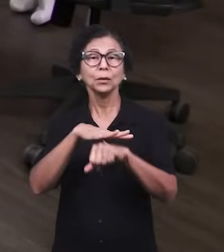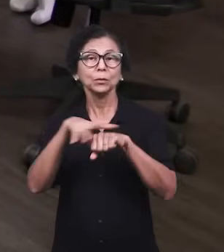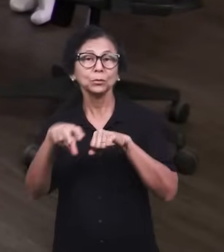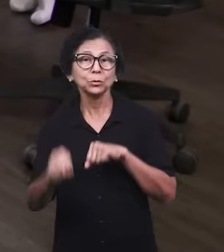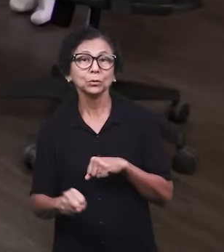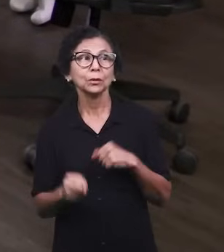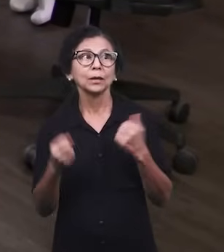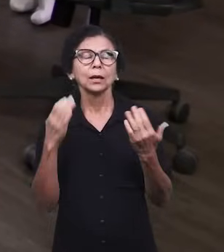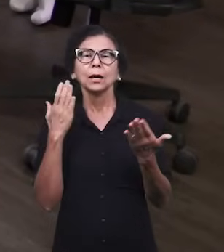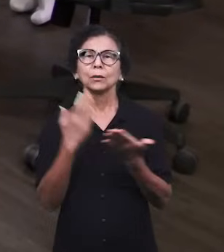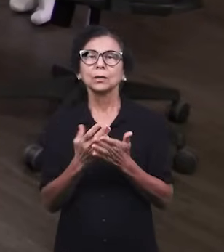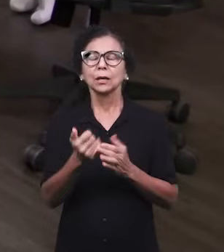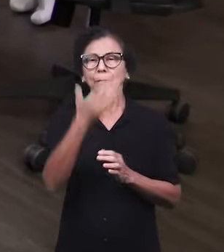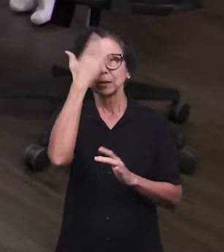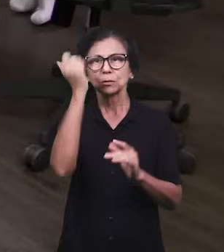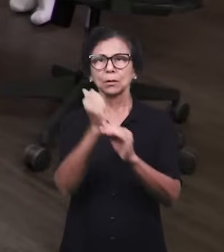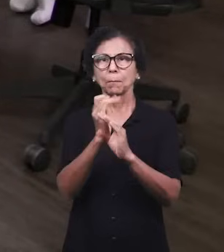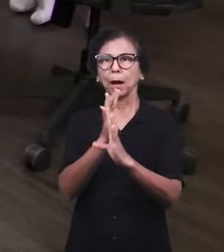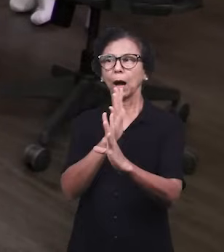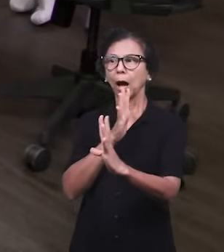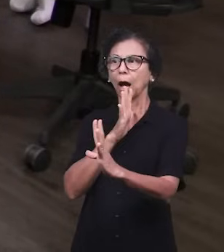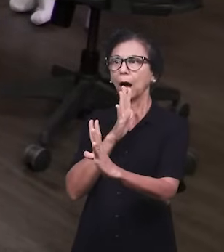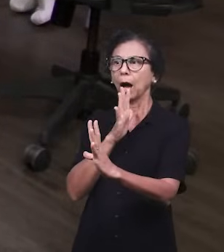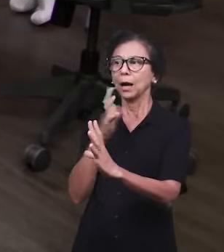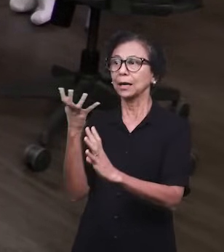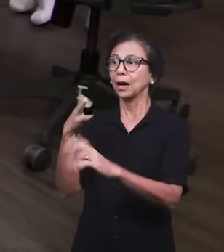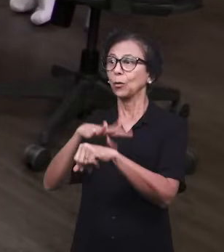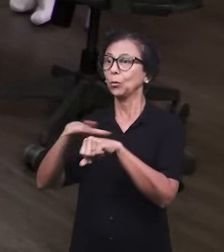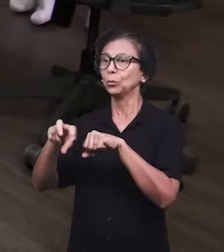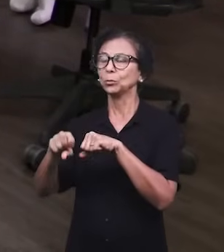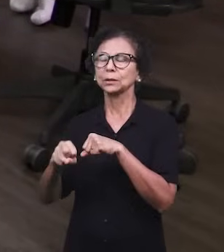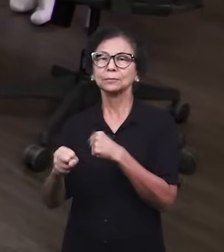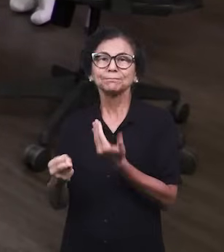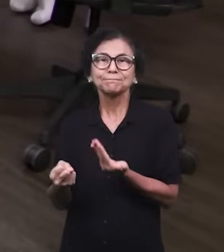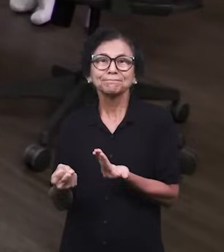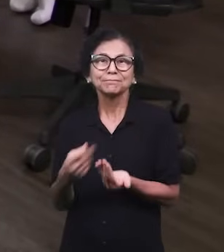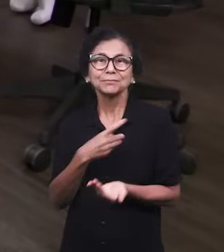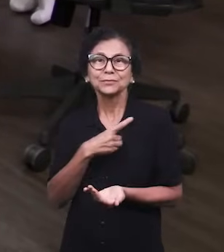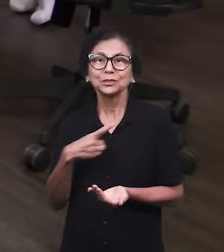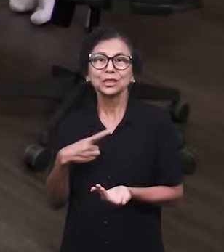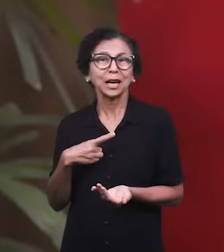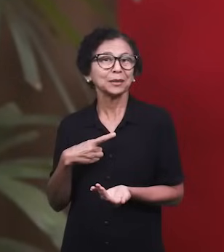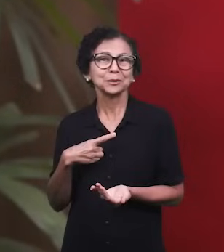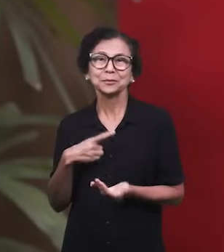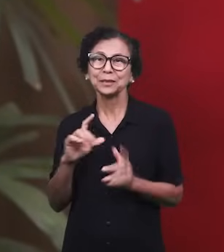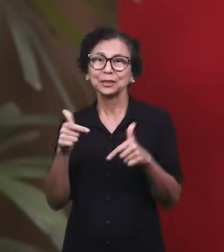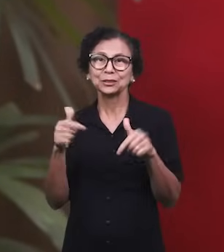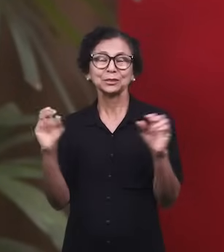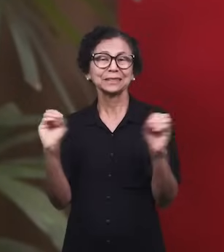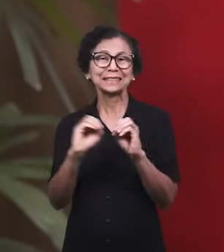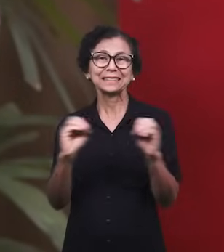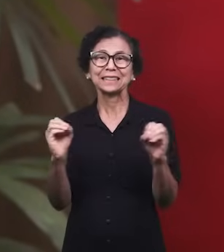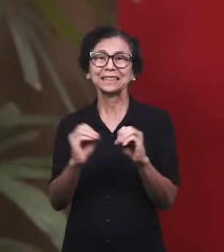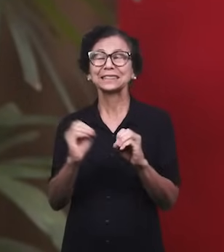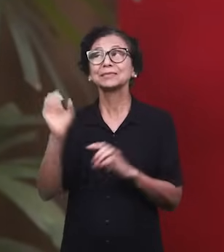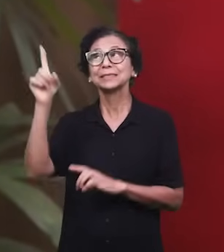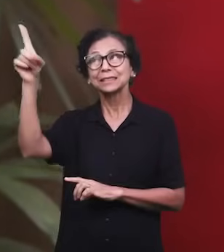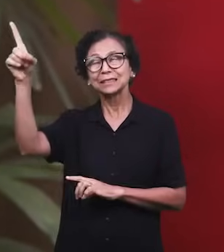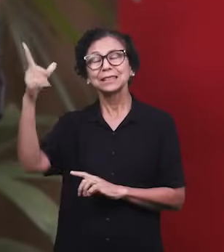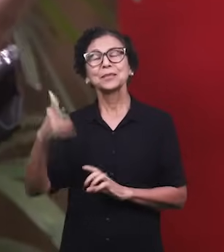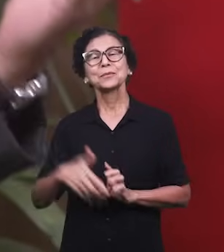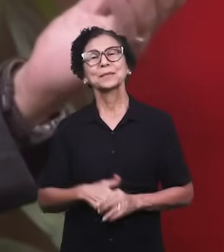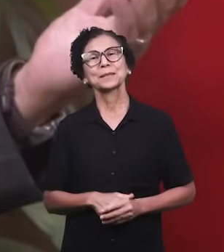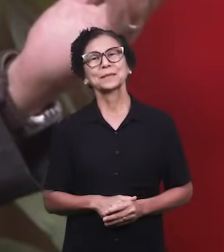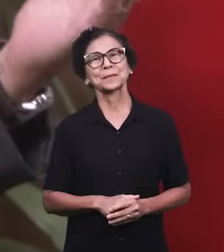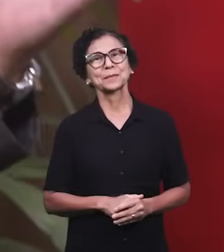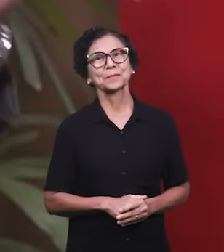pessoas. Então é natural esse tipo de coisa. Mas por que Deus operou ali aquela maravilha? Porque nós precisávamos de uma outra igreja lá